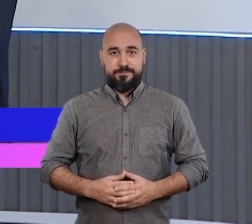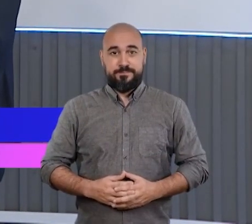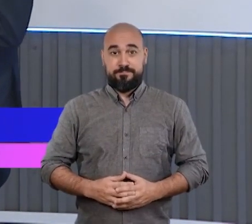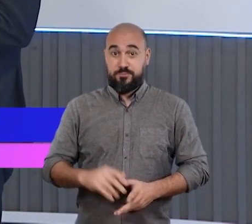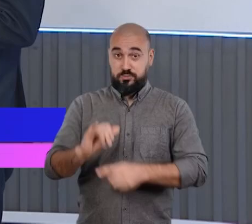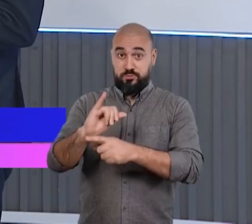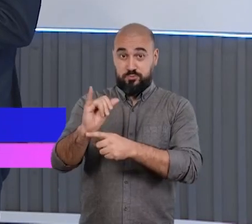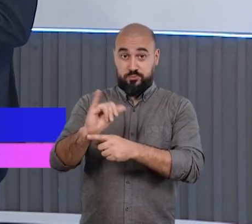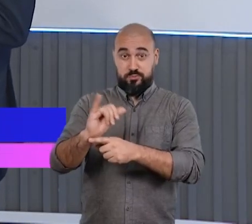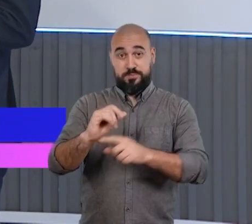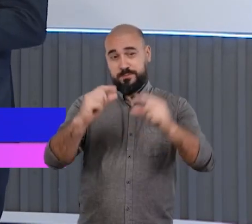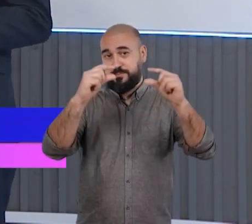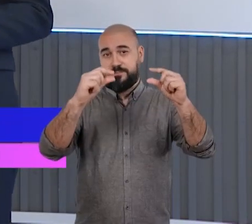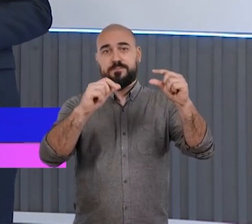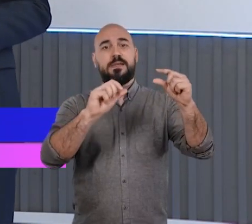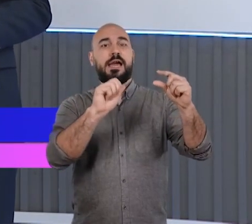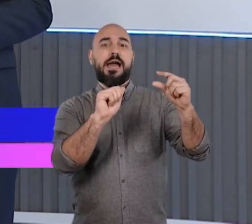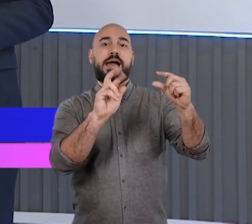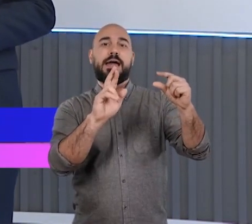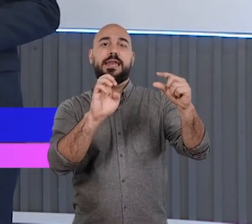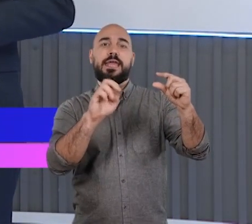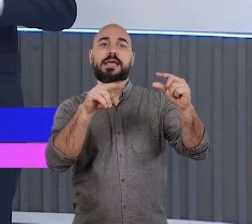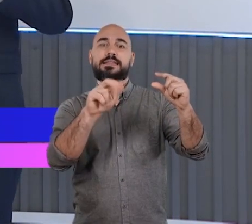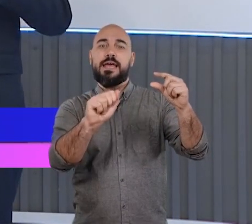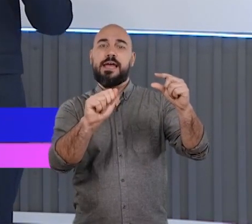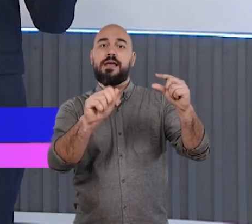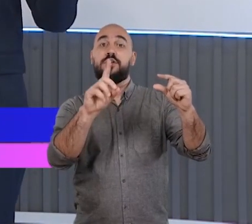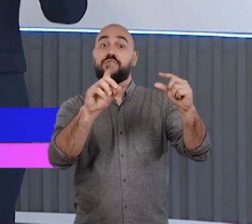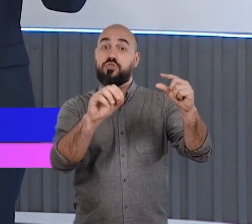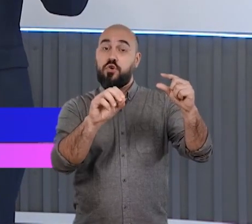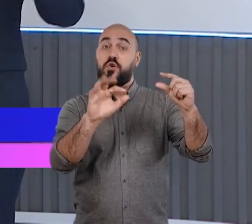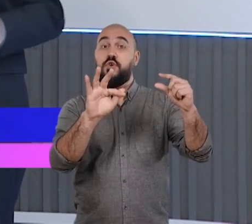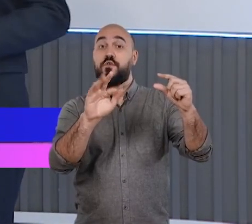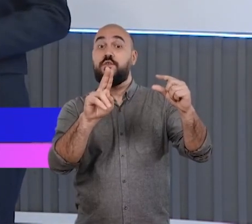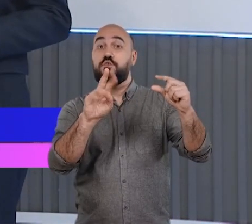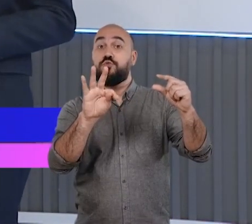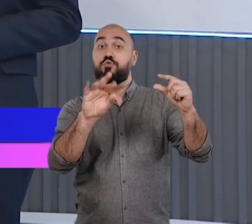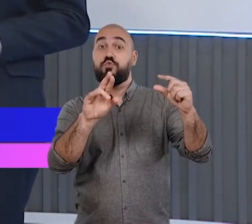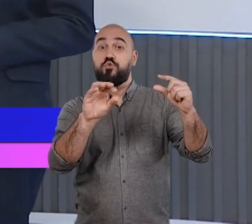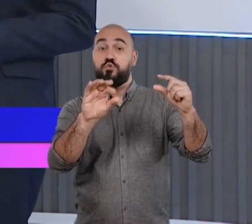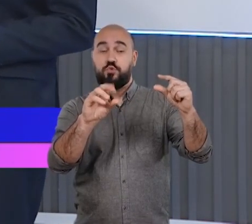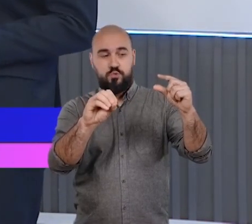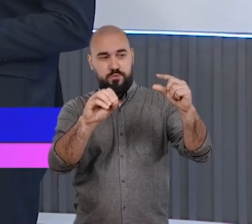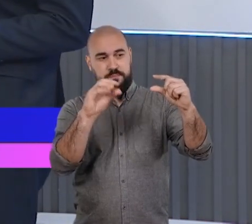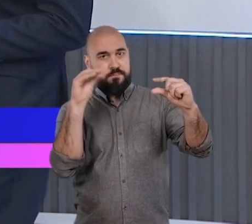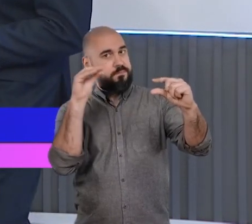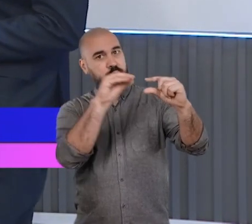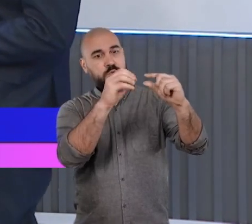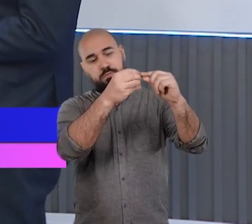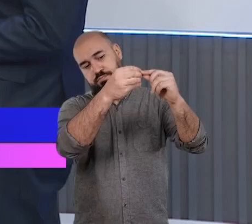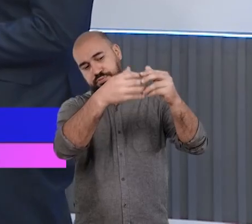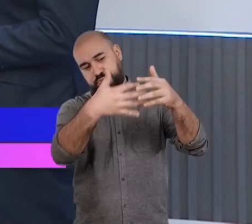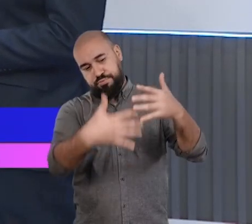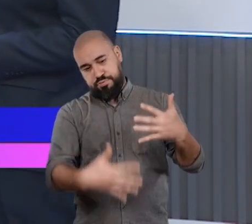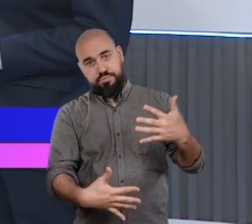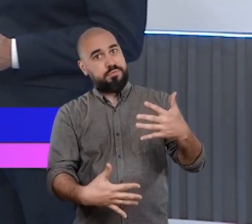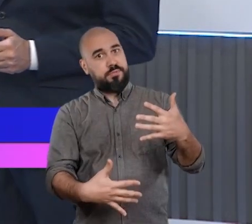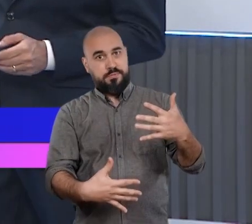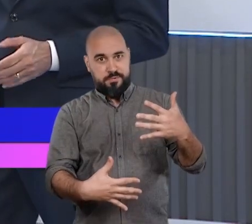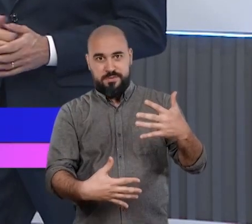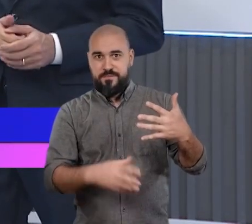entra no canal Arena do Futuro. Nós temos mais de 1000 vídeos à sua disposição, com